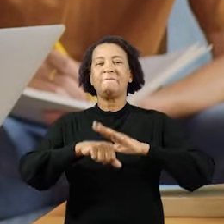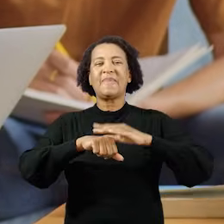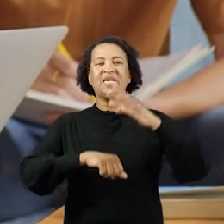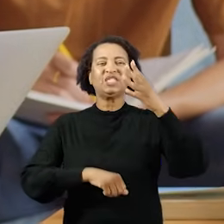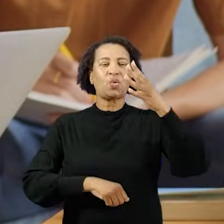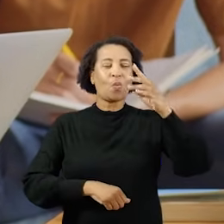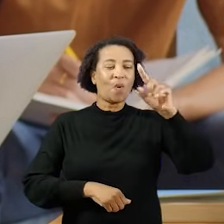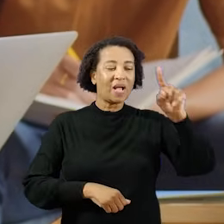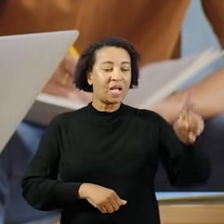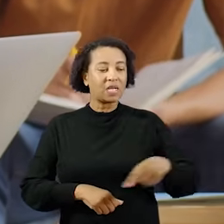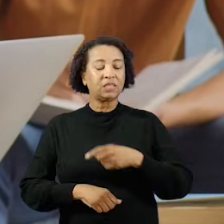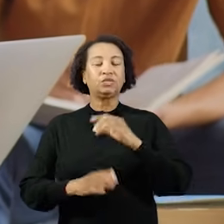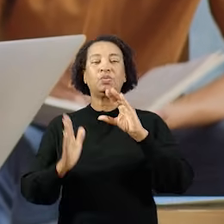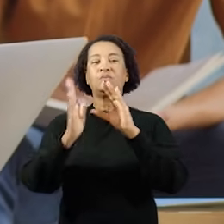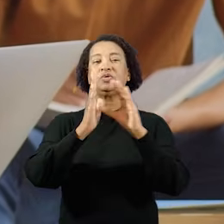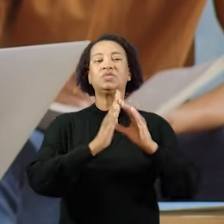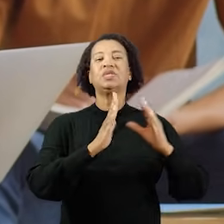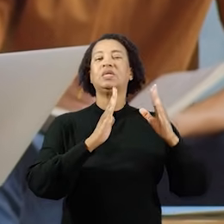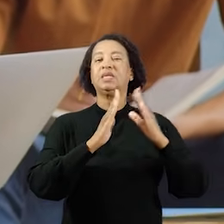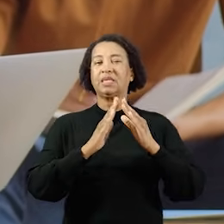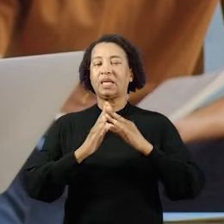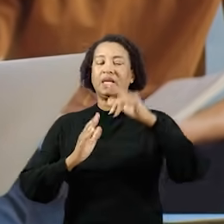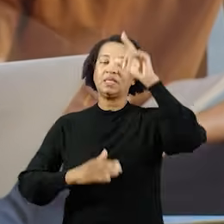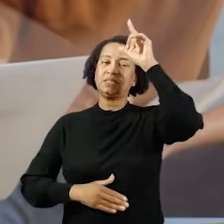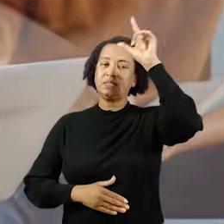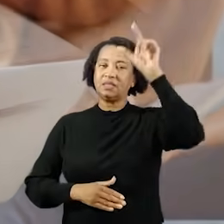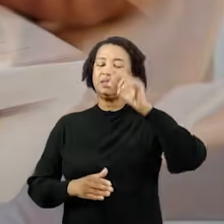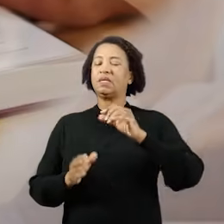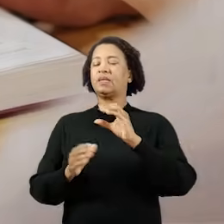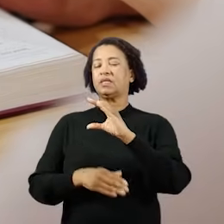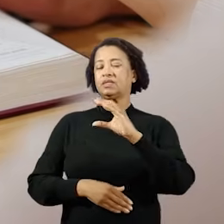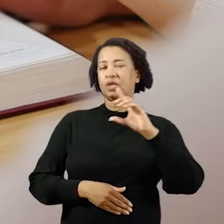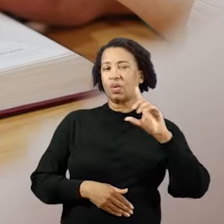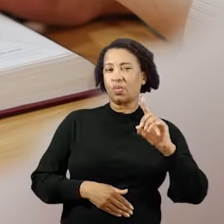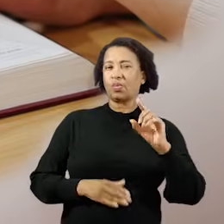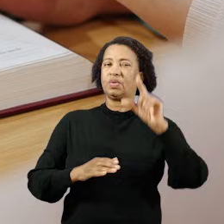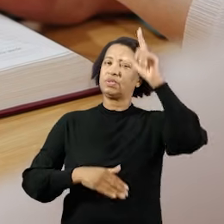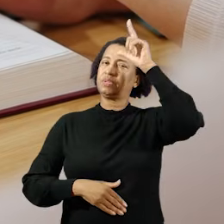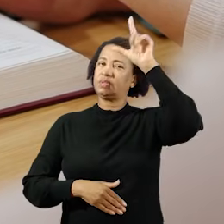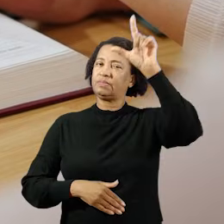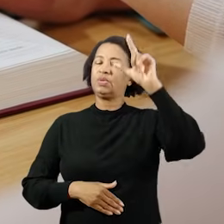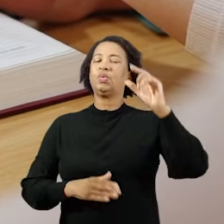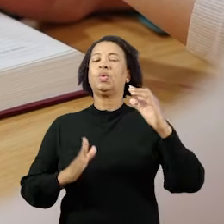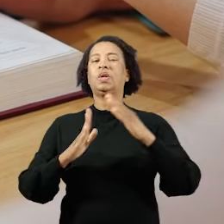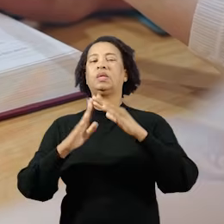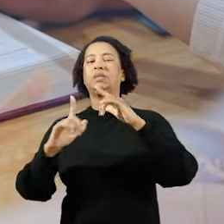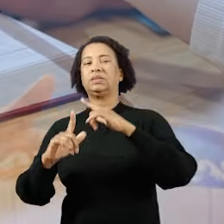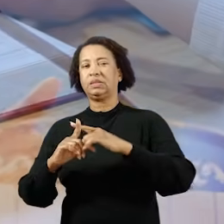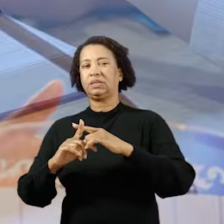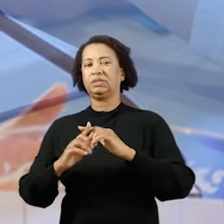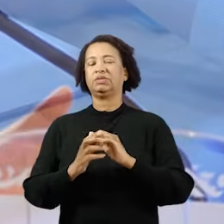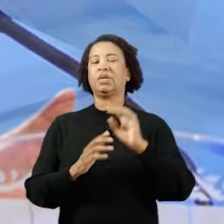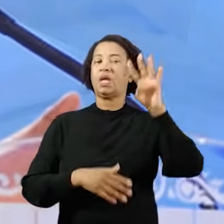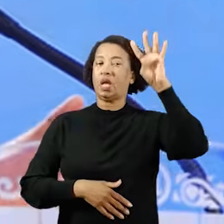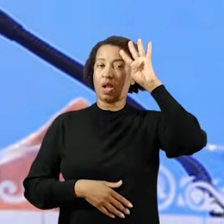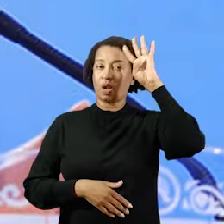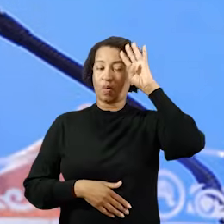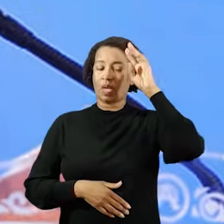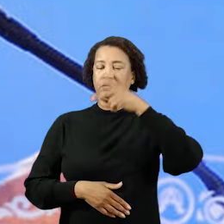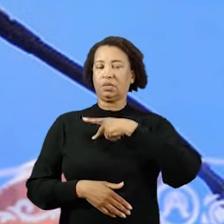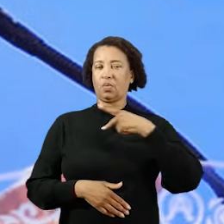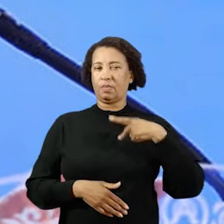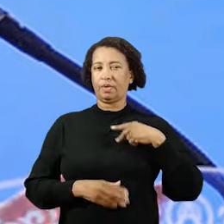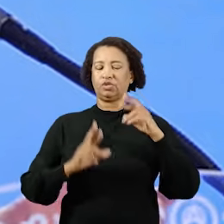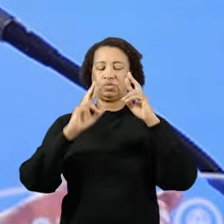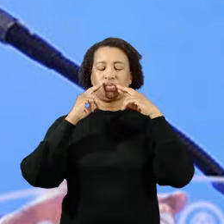4.000 células nas casas, lideradas e coordenadas pelos líderes da igreja. Às quartas-feiras, o pastor